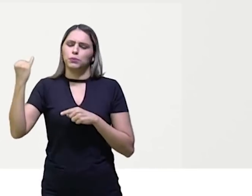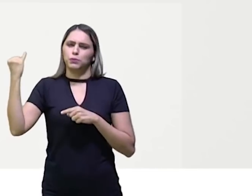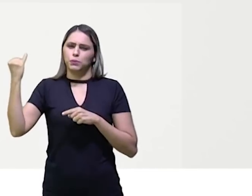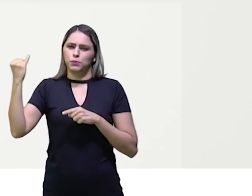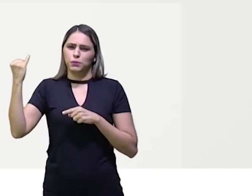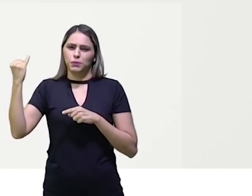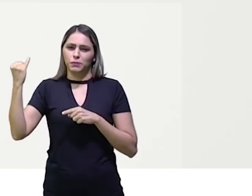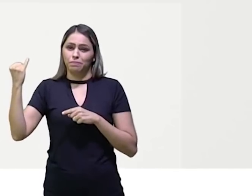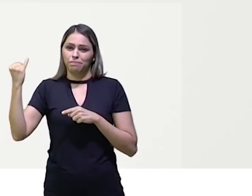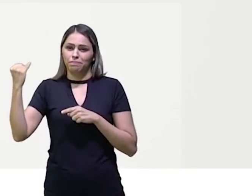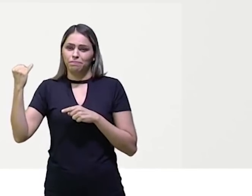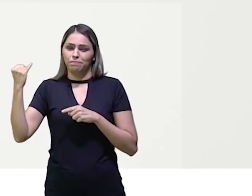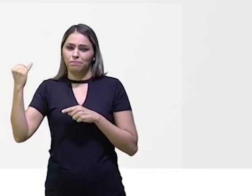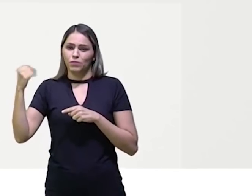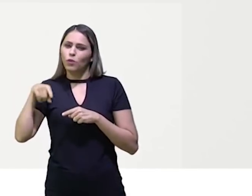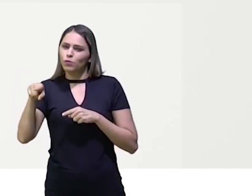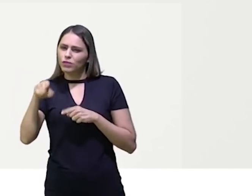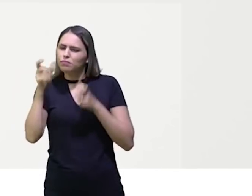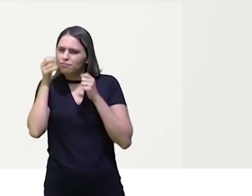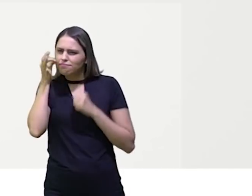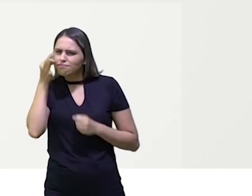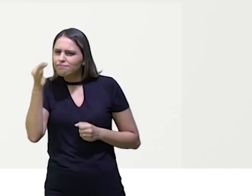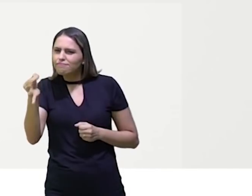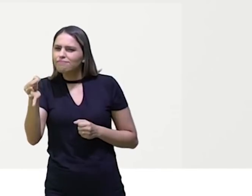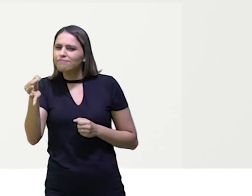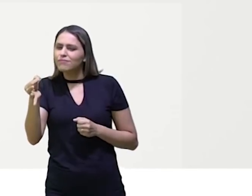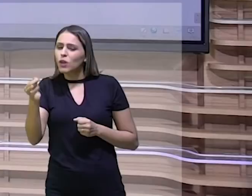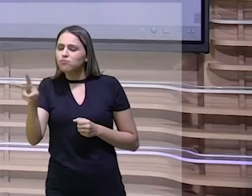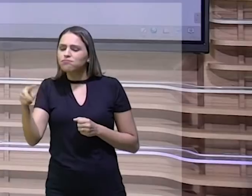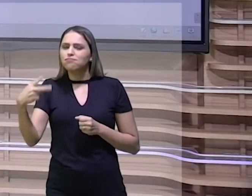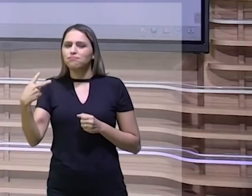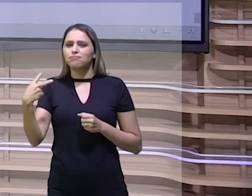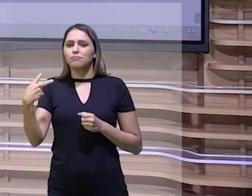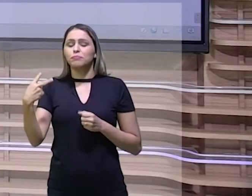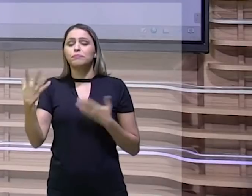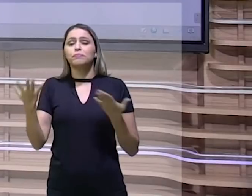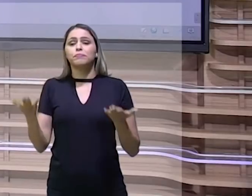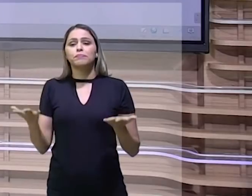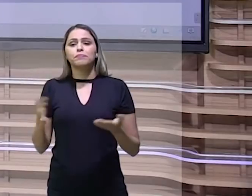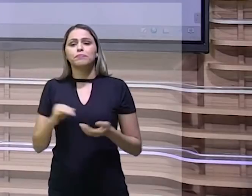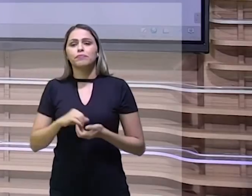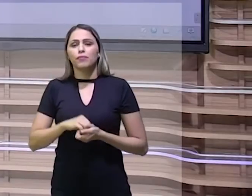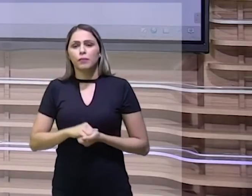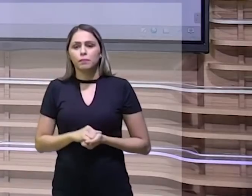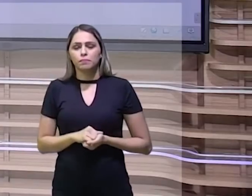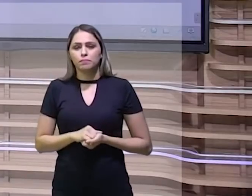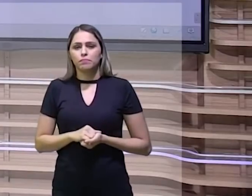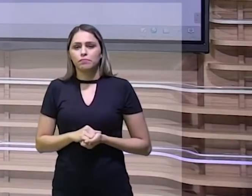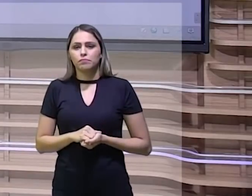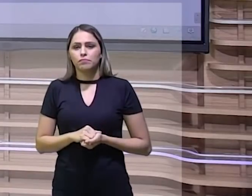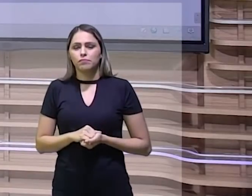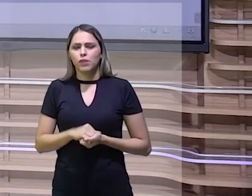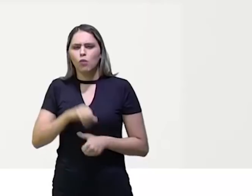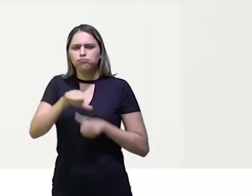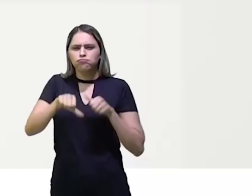aí. Você está me acompanhando, presta atenção para cá. Olha só, vamos mudar essa cartela aqui, eu vou